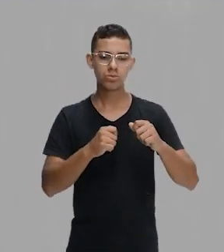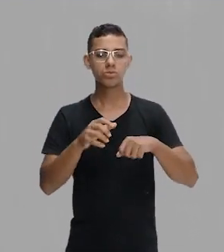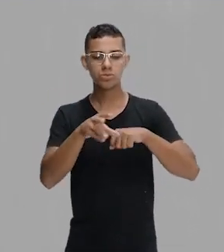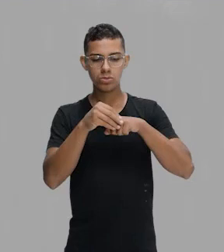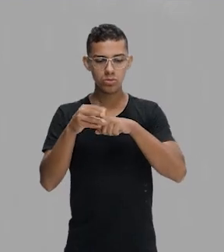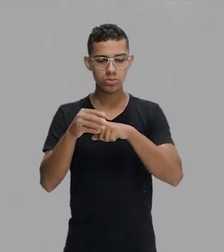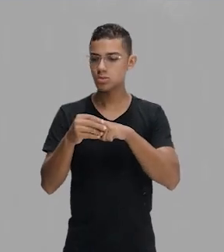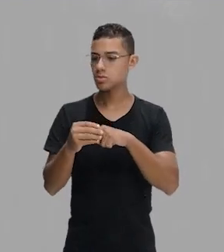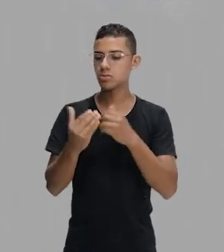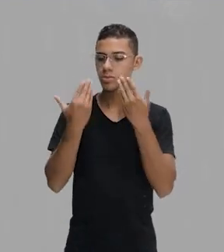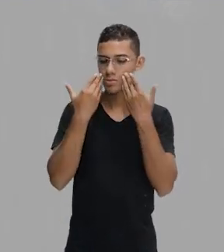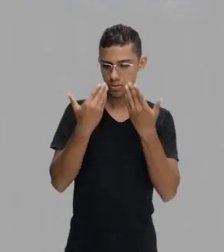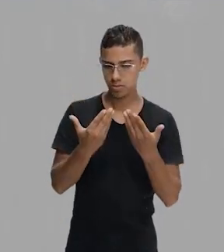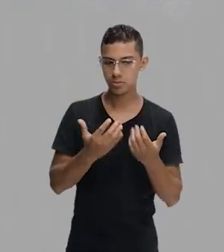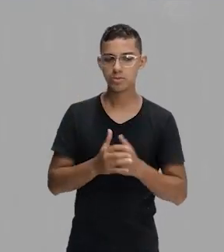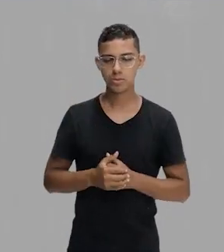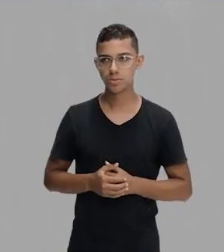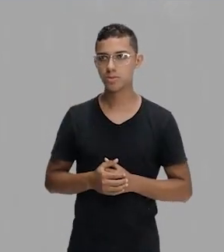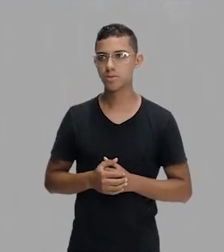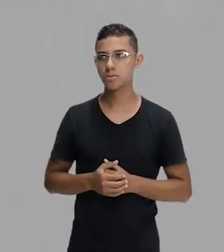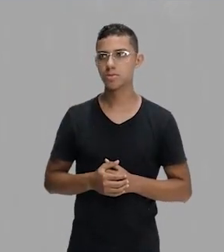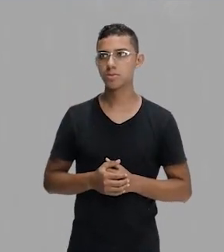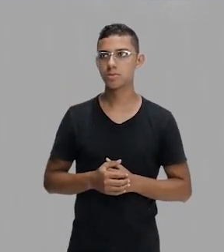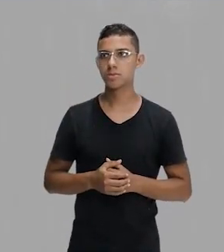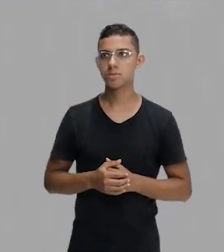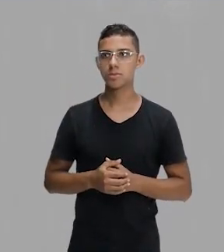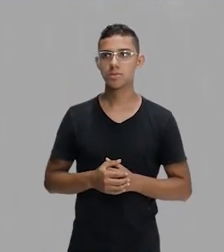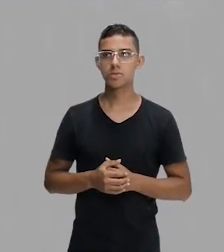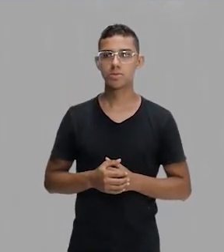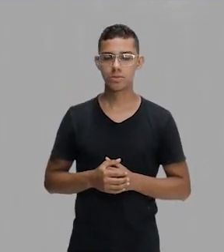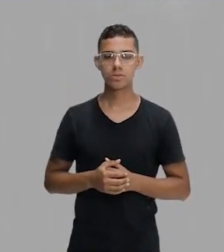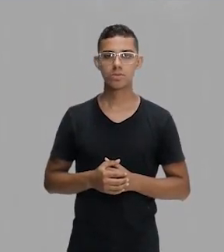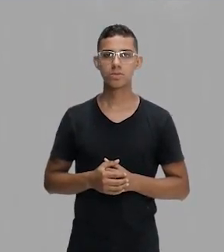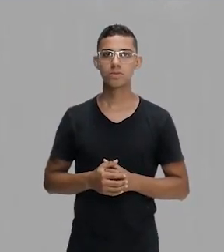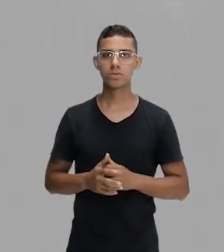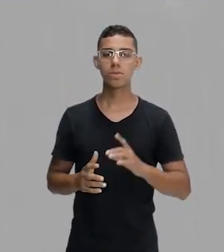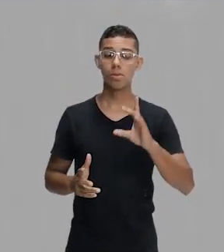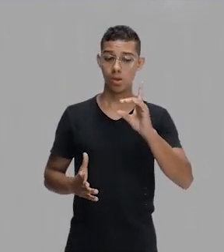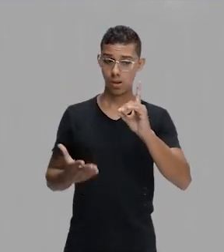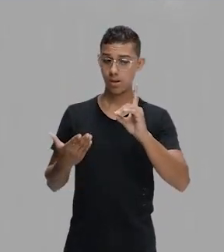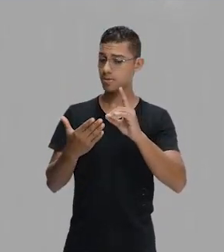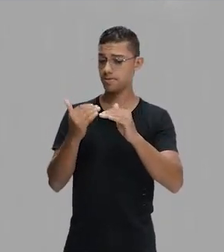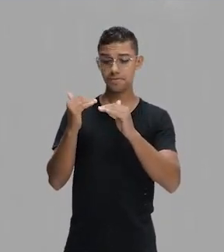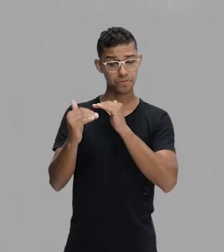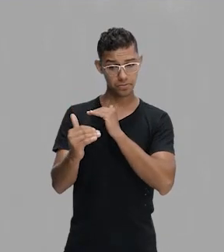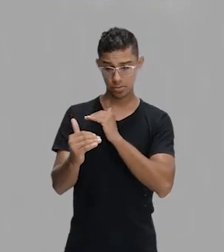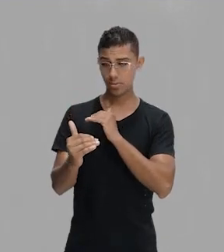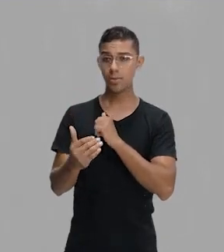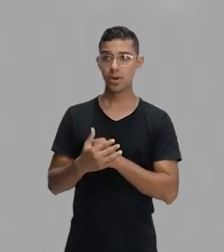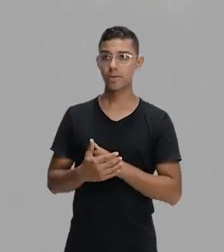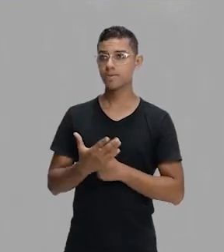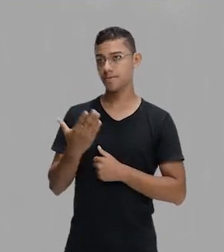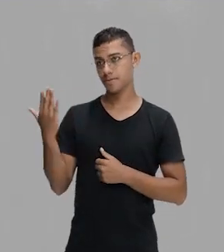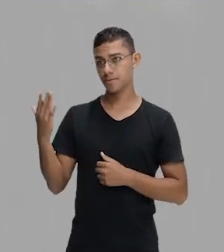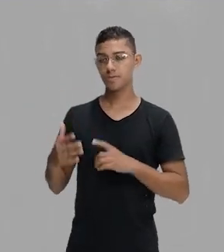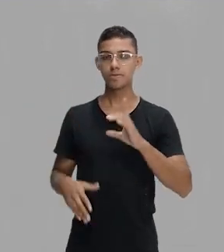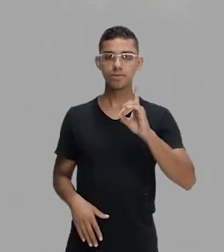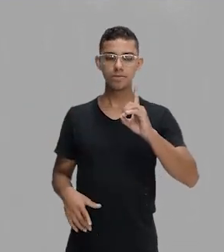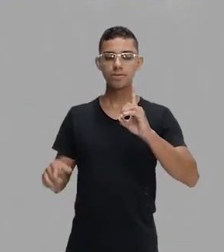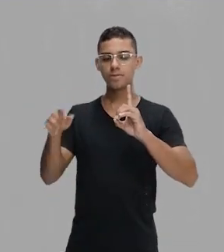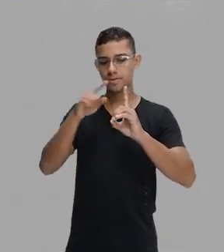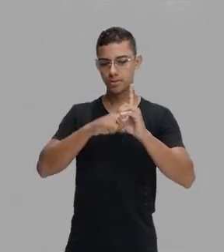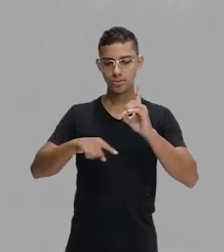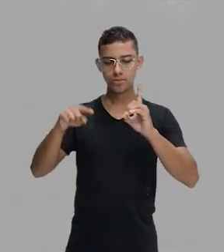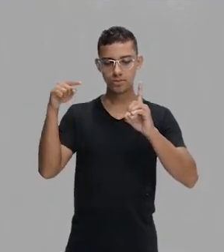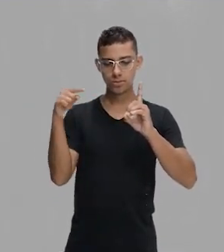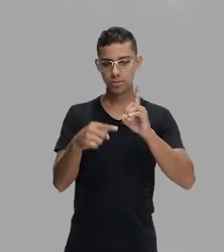que não queira ser encarado desta forma. Então, como nós estamos procurando a que está incoerente, nós vamos aqui assinalar, obviamente,